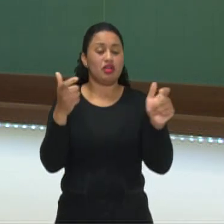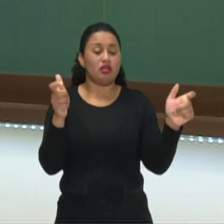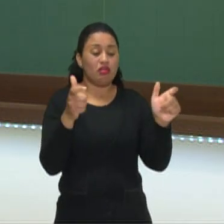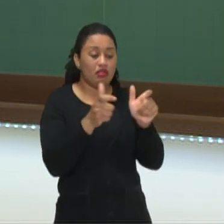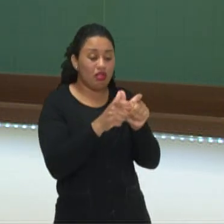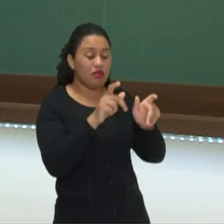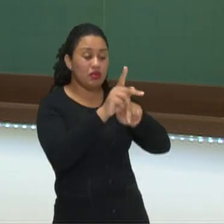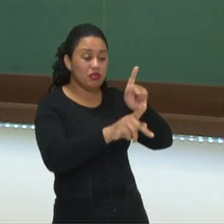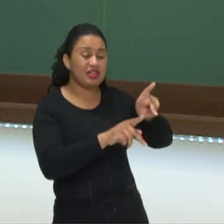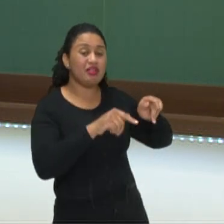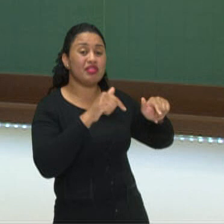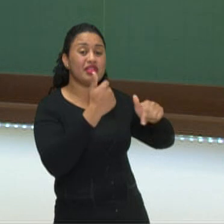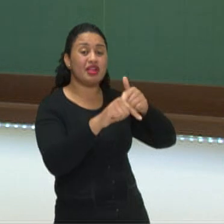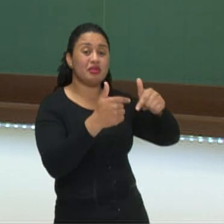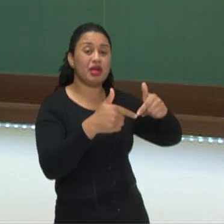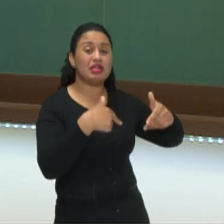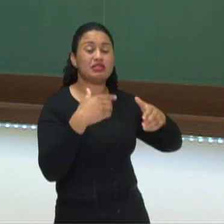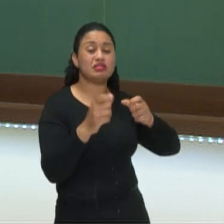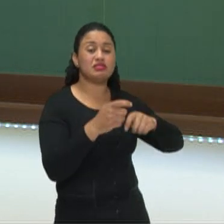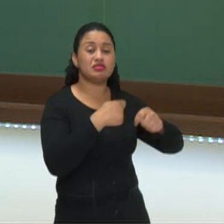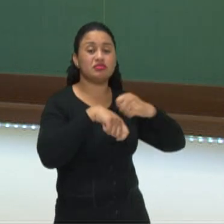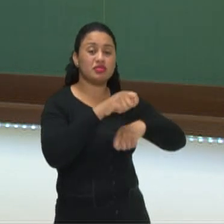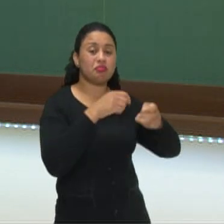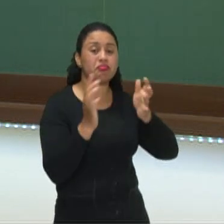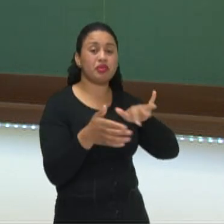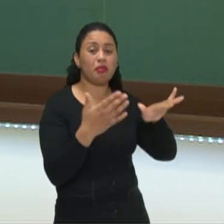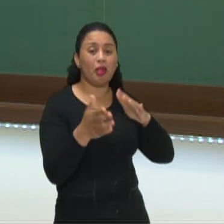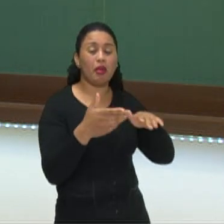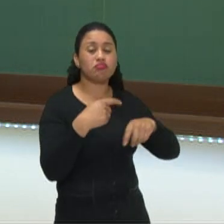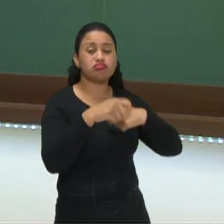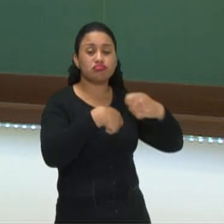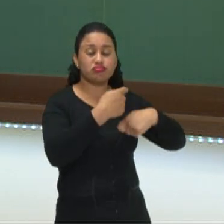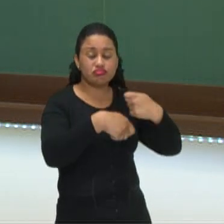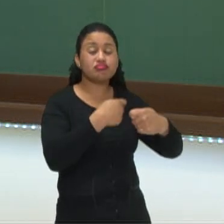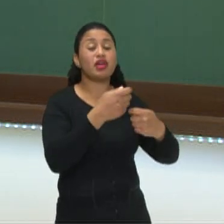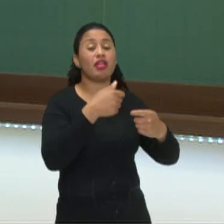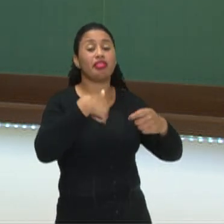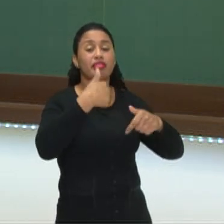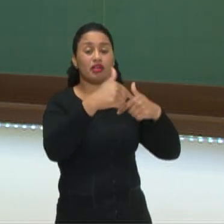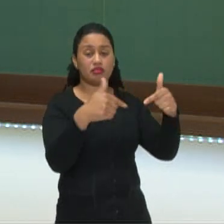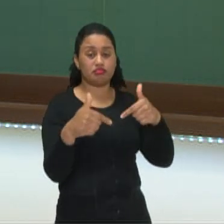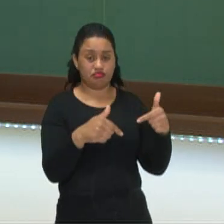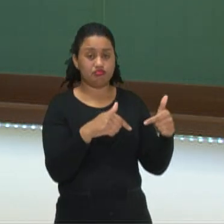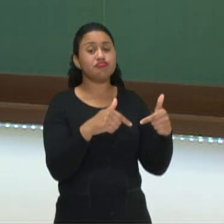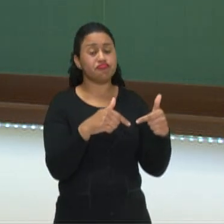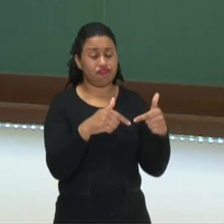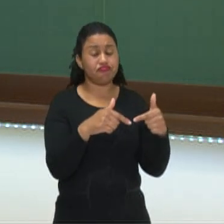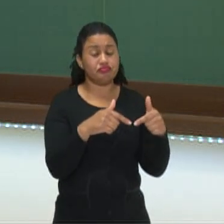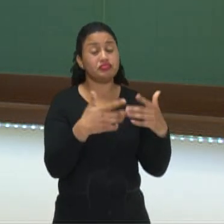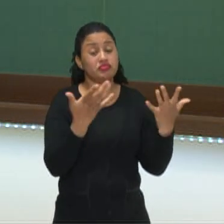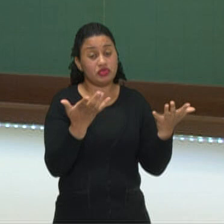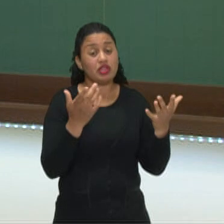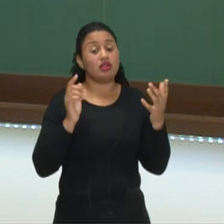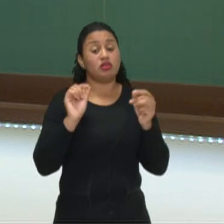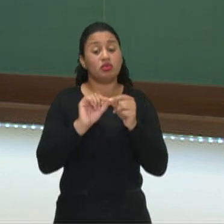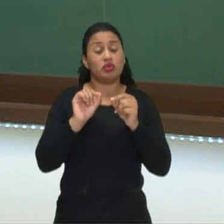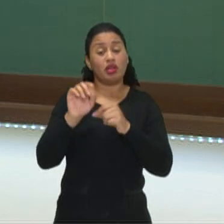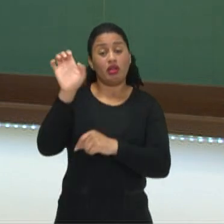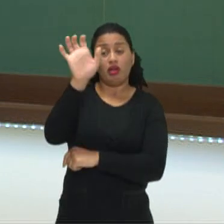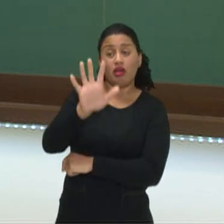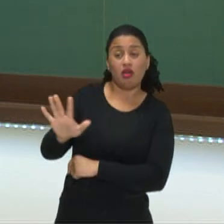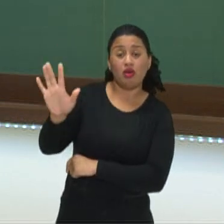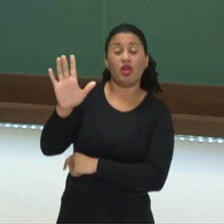menor parte da população vive, né, no mercado de trabalho, fazendo com que o continente